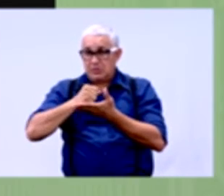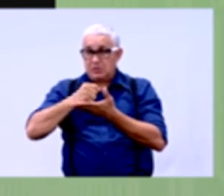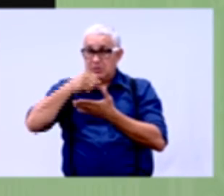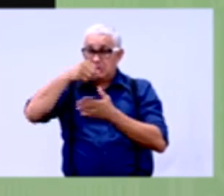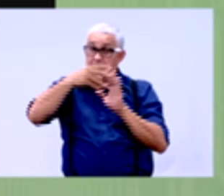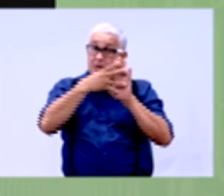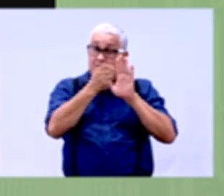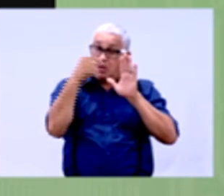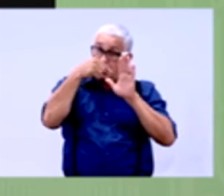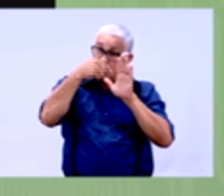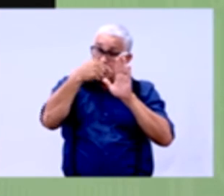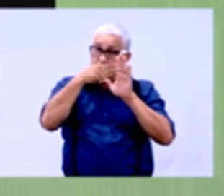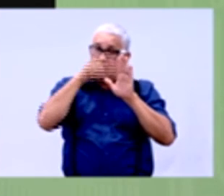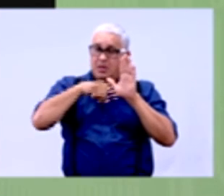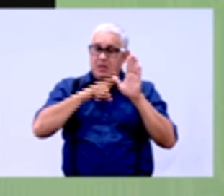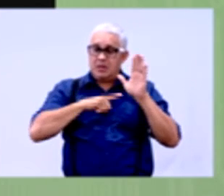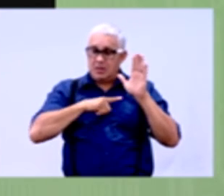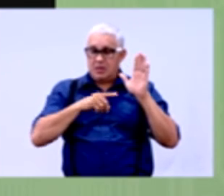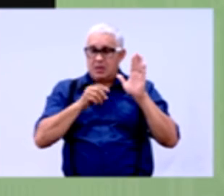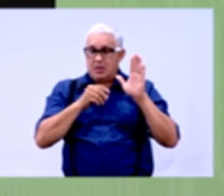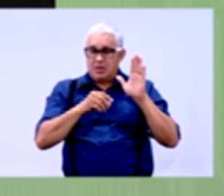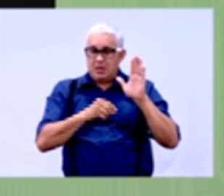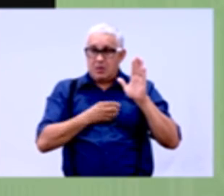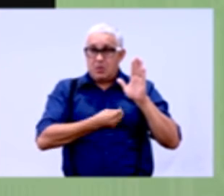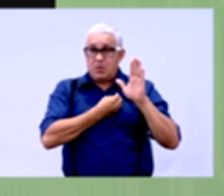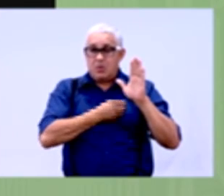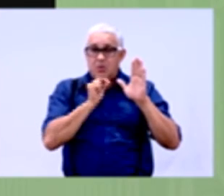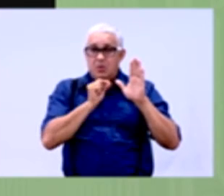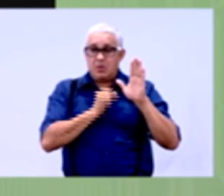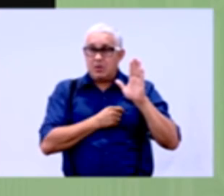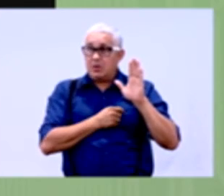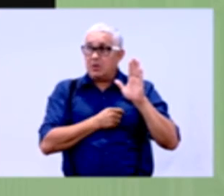nós vamos ter efetivamente a